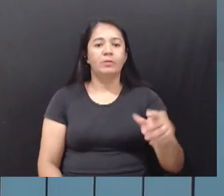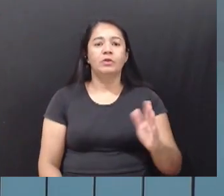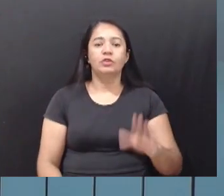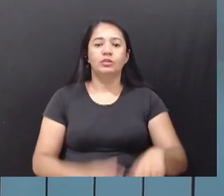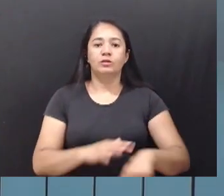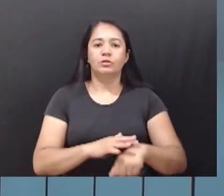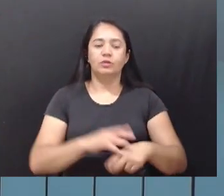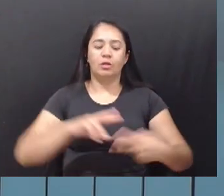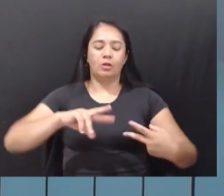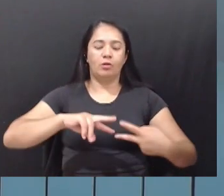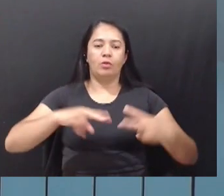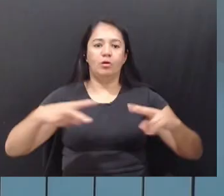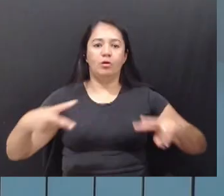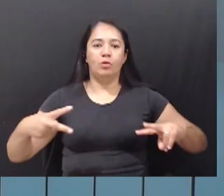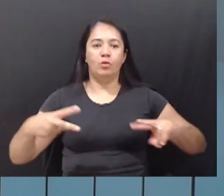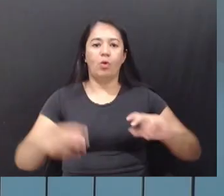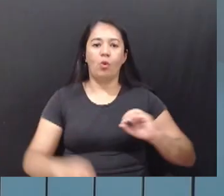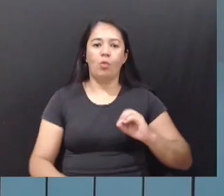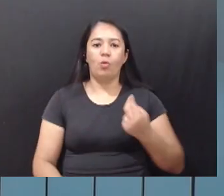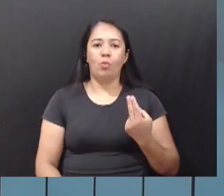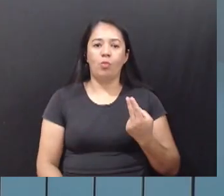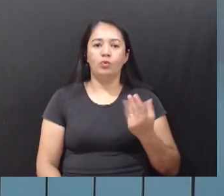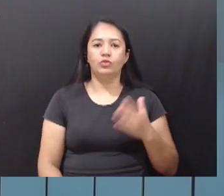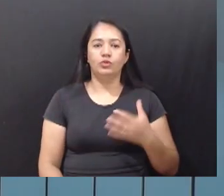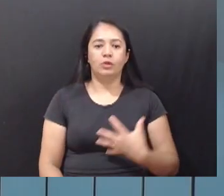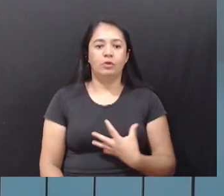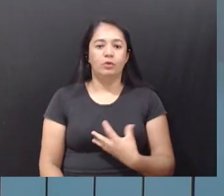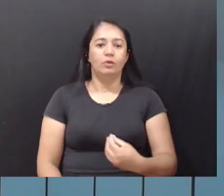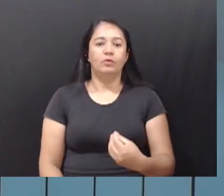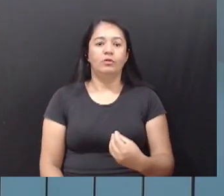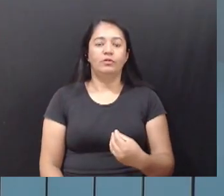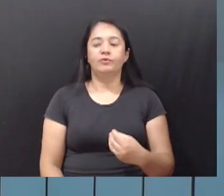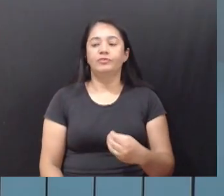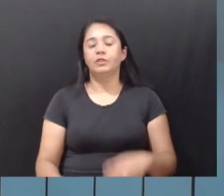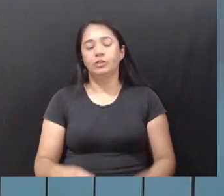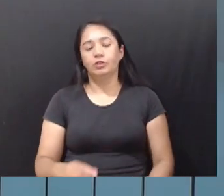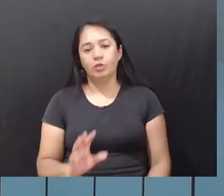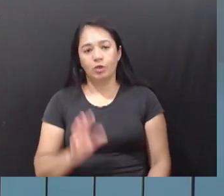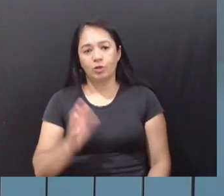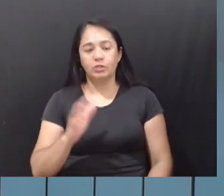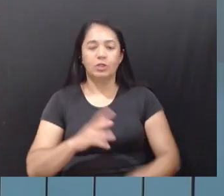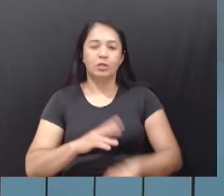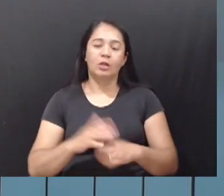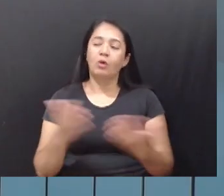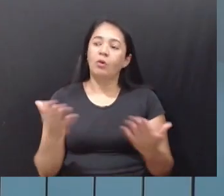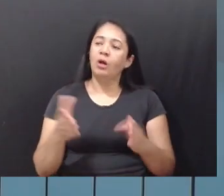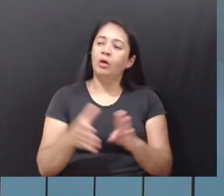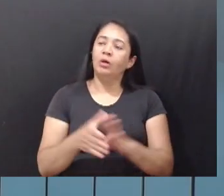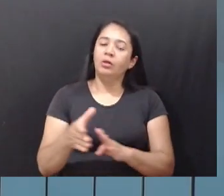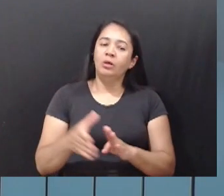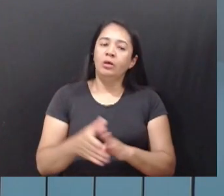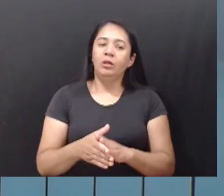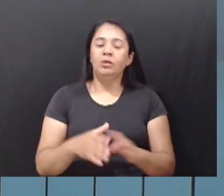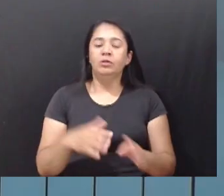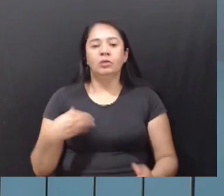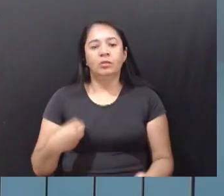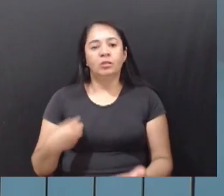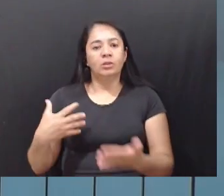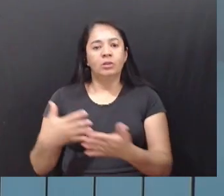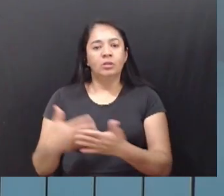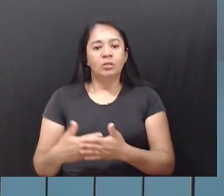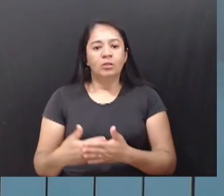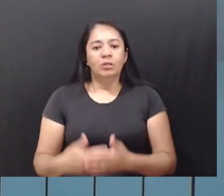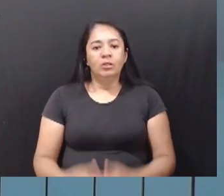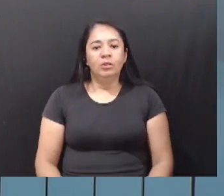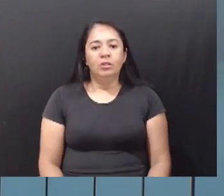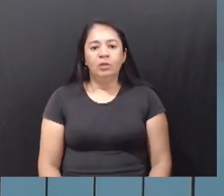que tem essa doença ou que teve um filho com essa doença? Qual que é essa prevenção ao longo da vida, né,